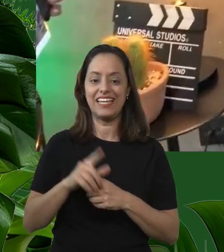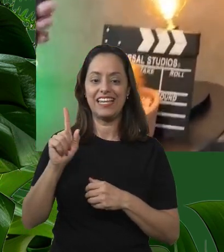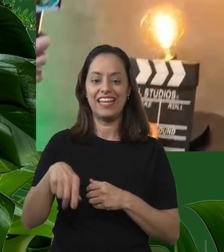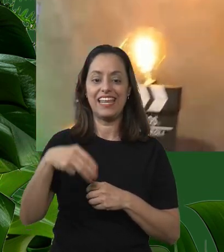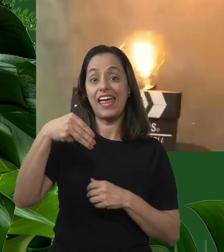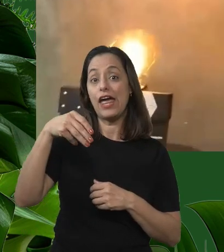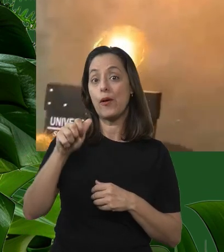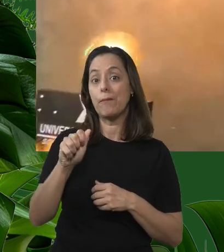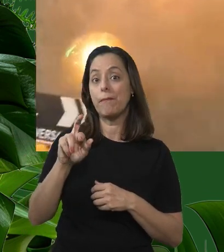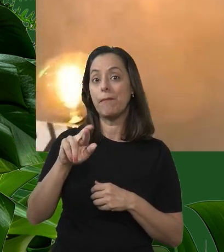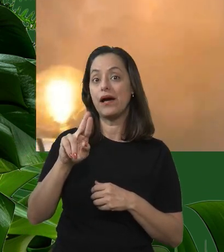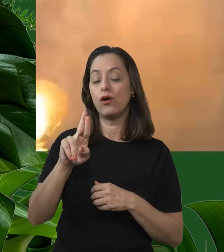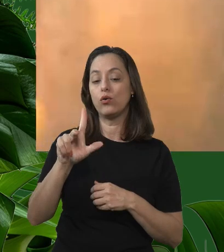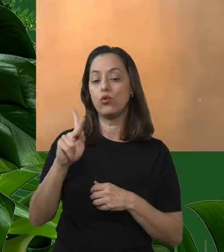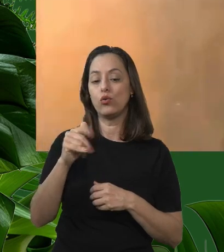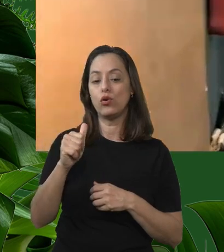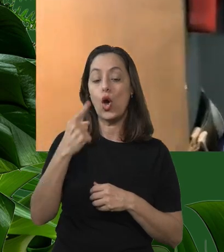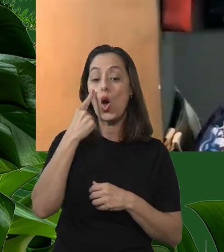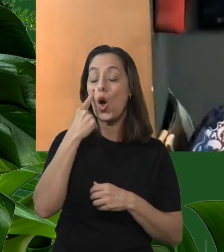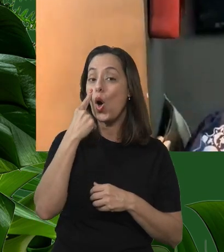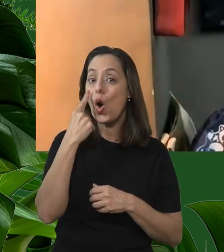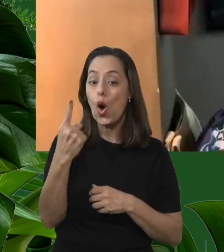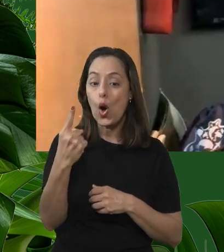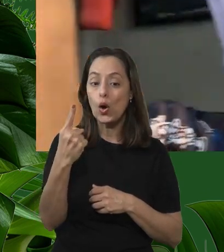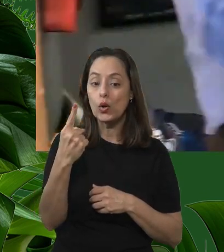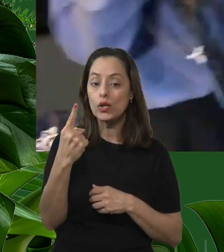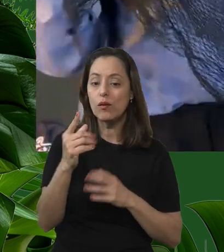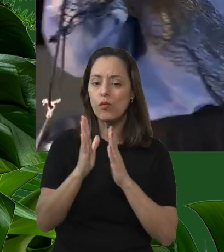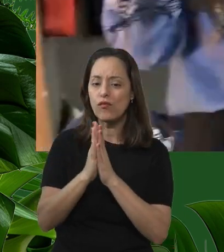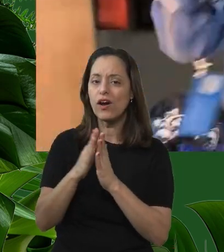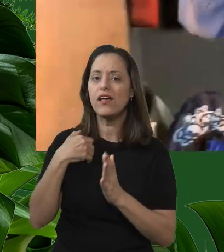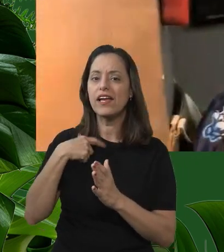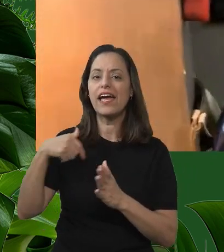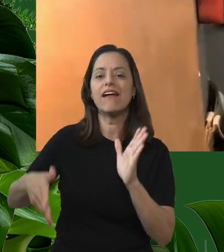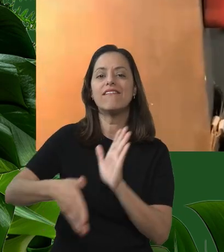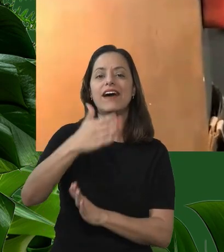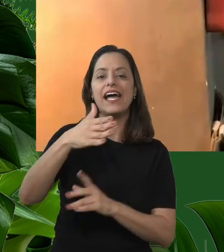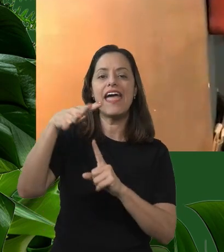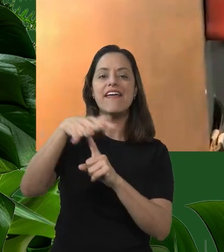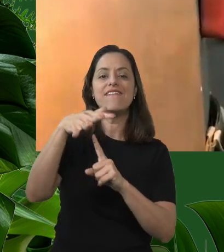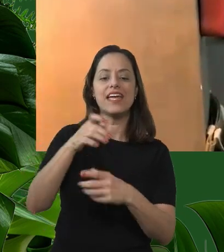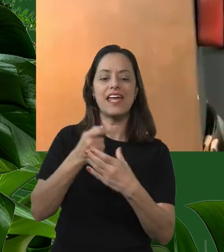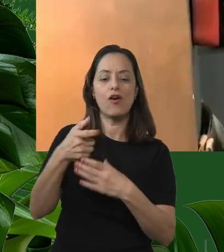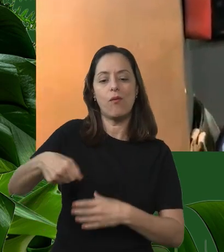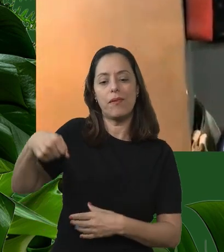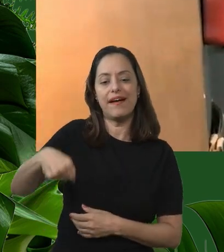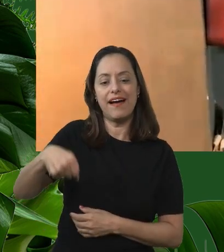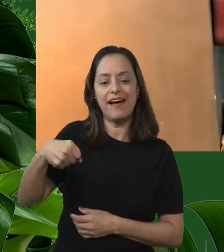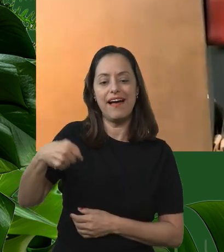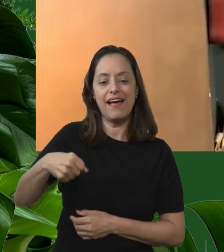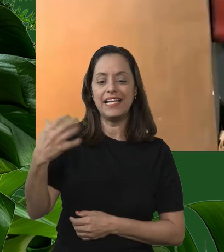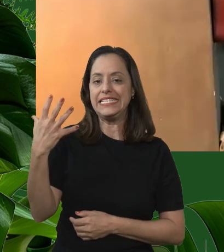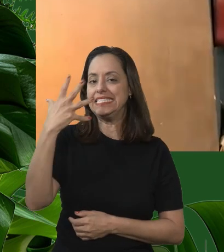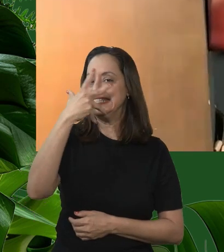mais tarde também, o pessoal. Olha essa rede. Eu quero produção, por favor, para ir pra feira. Olha, que fofo! Isso